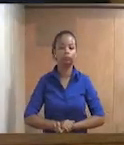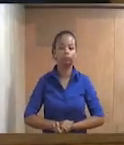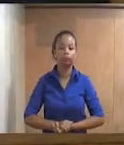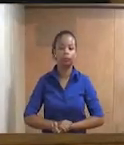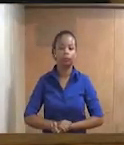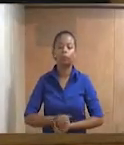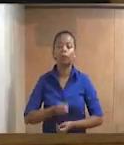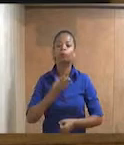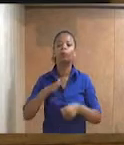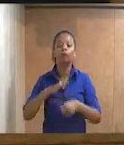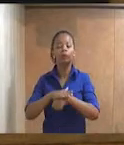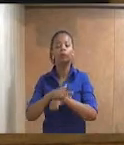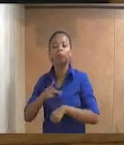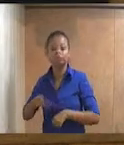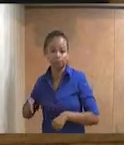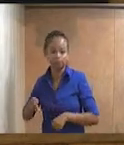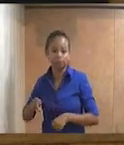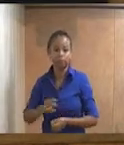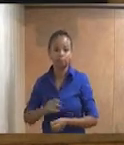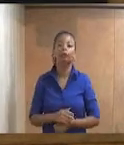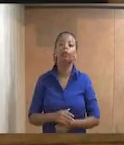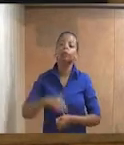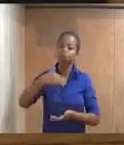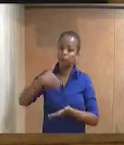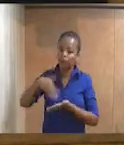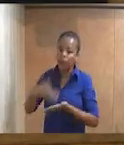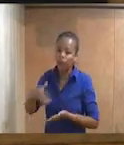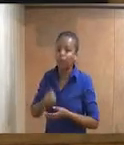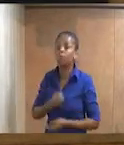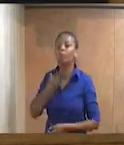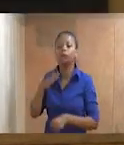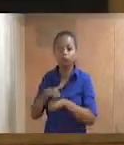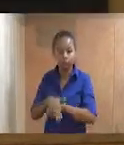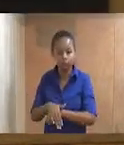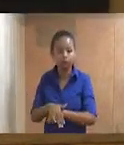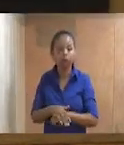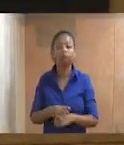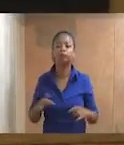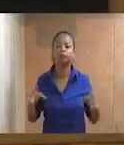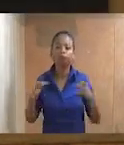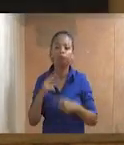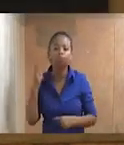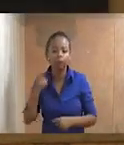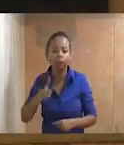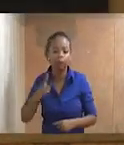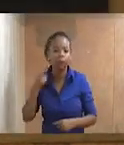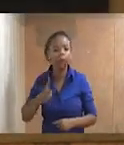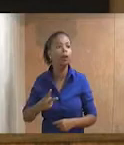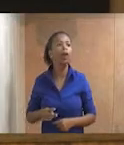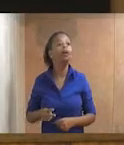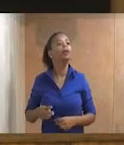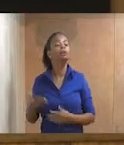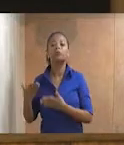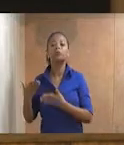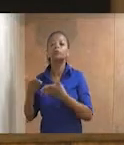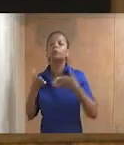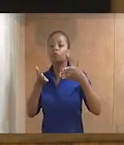Boa noite, senhor presidente, senhor secretário, meus pares, todo o público presente.